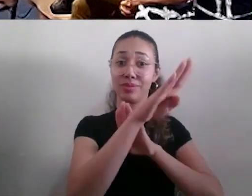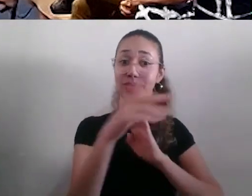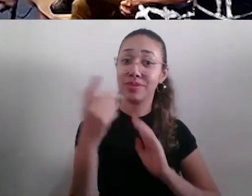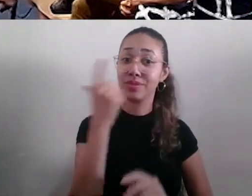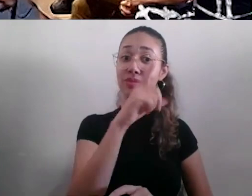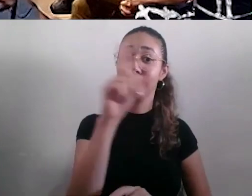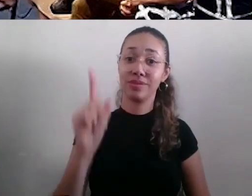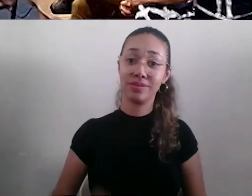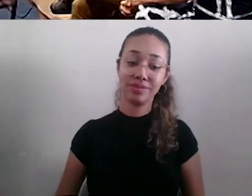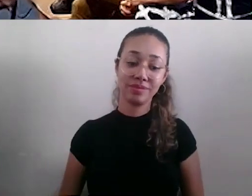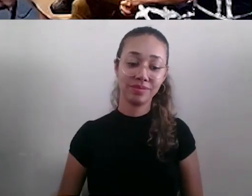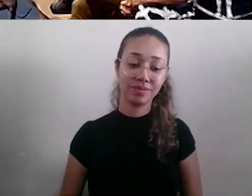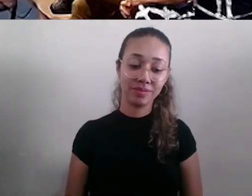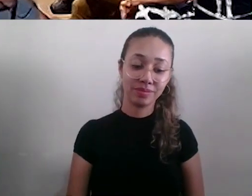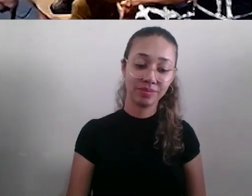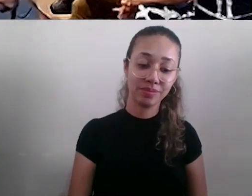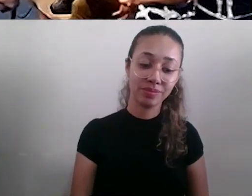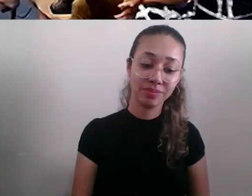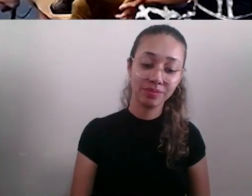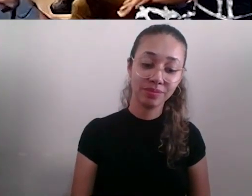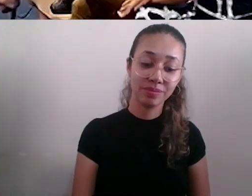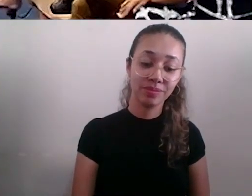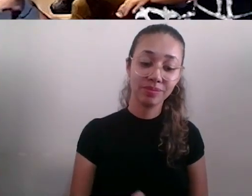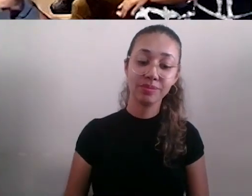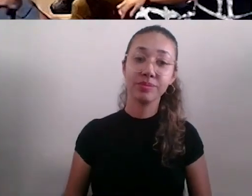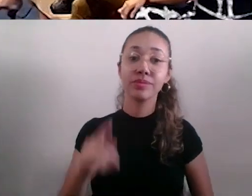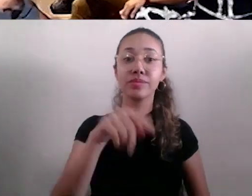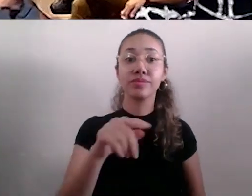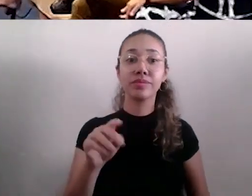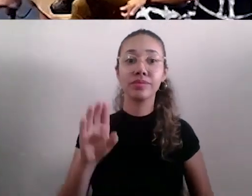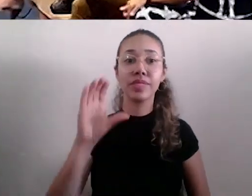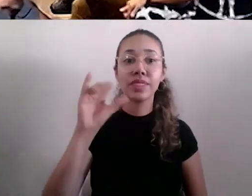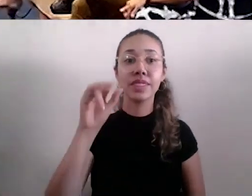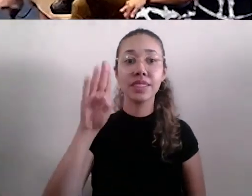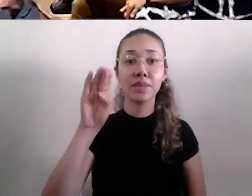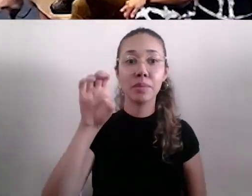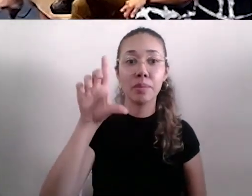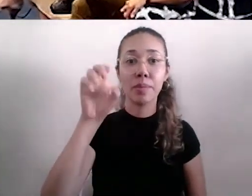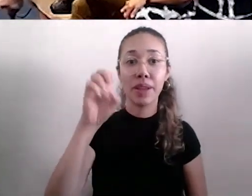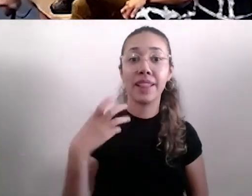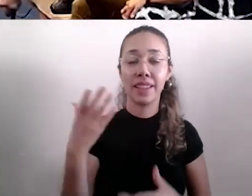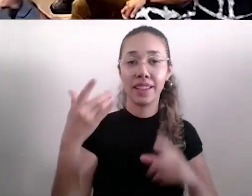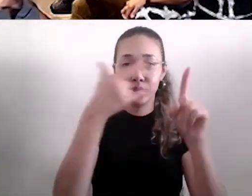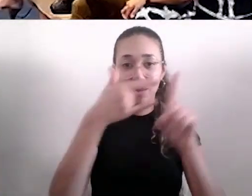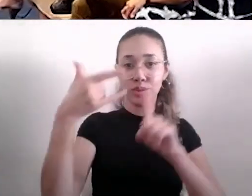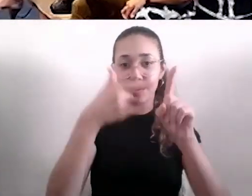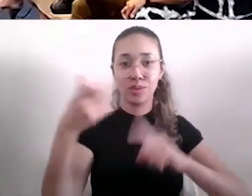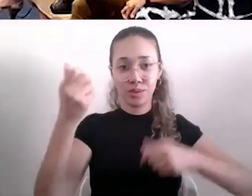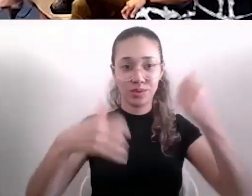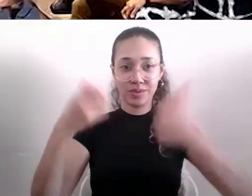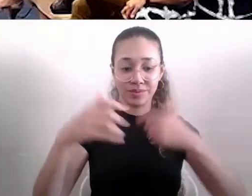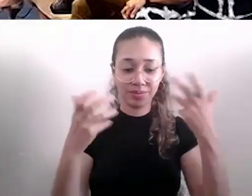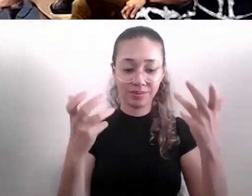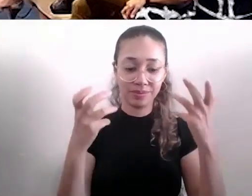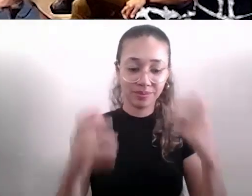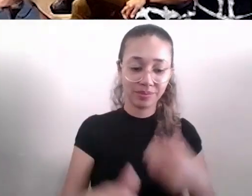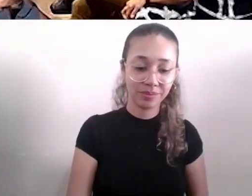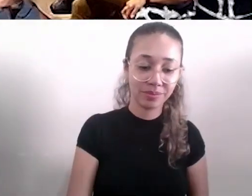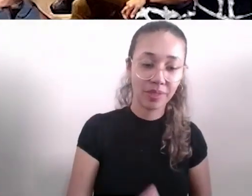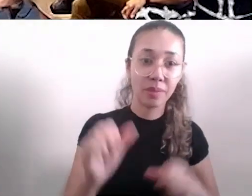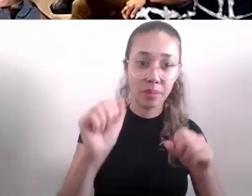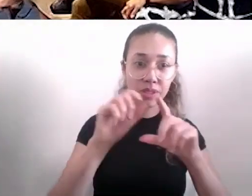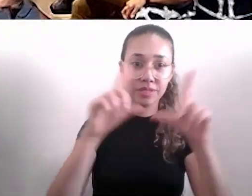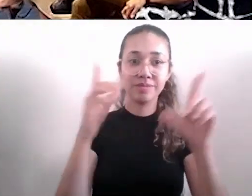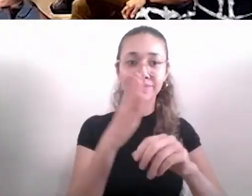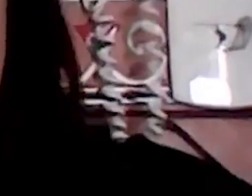Isso, a Cibele do Zoom levantou a mão, vou passar a palavra, aí depois a gente passa aqui. Pode abrir o microfone,